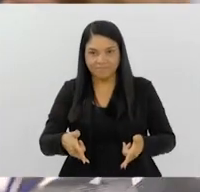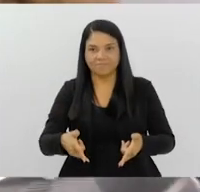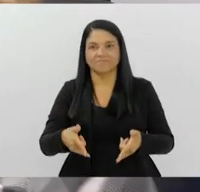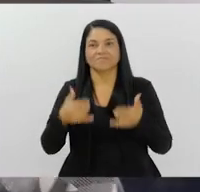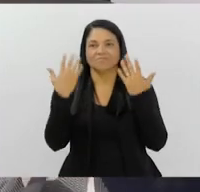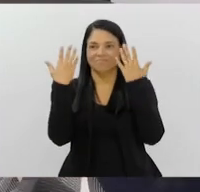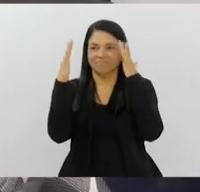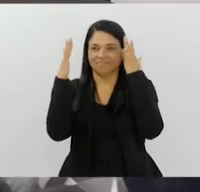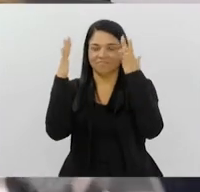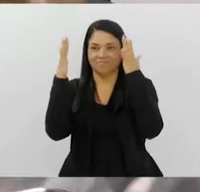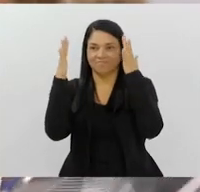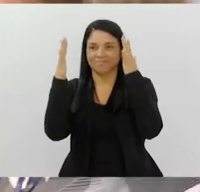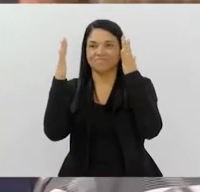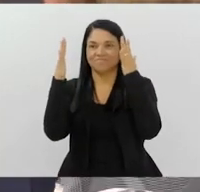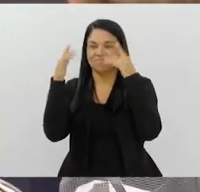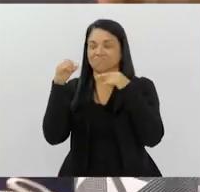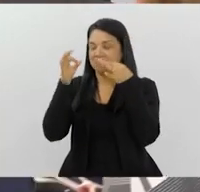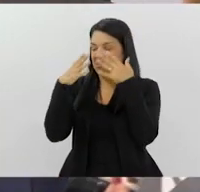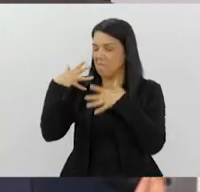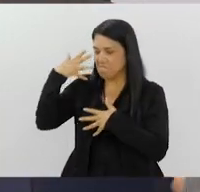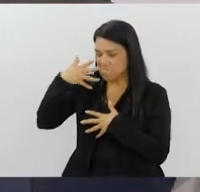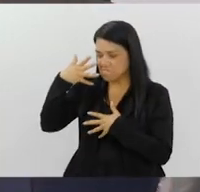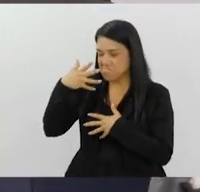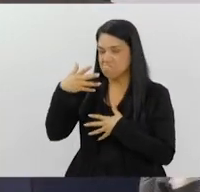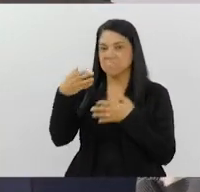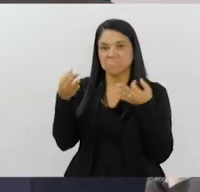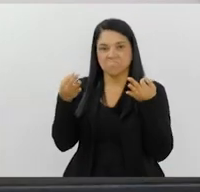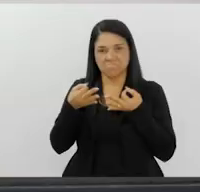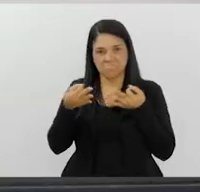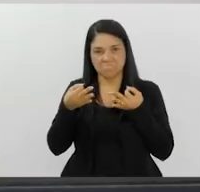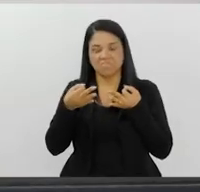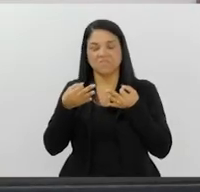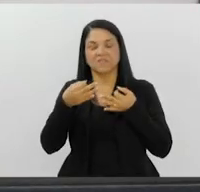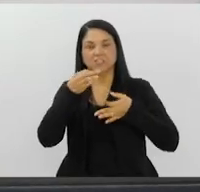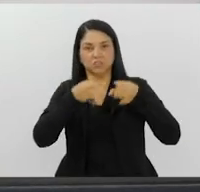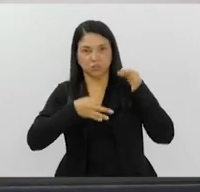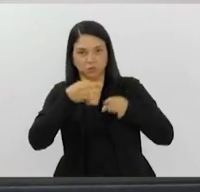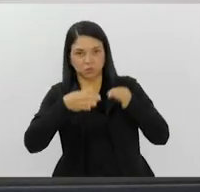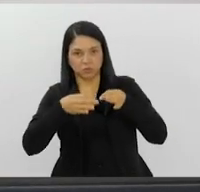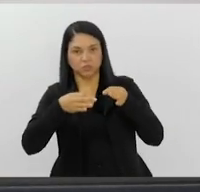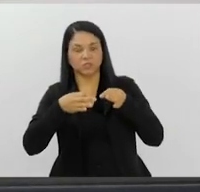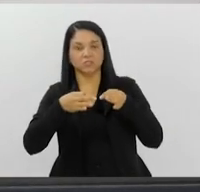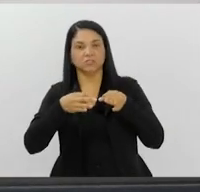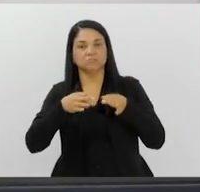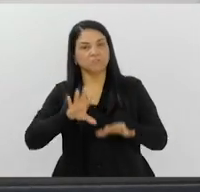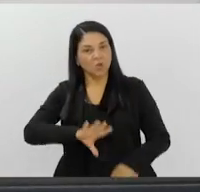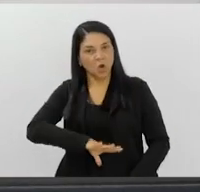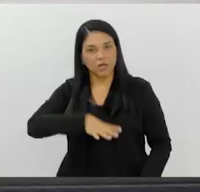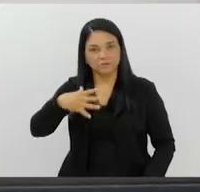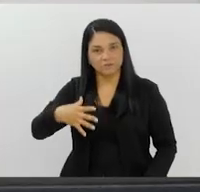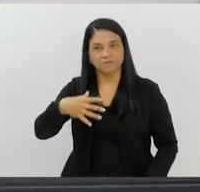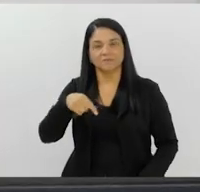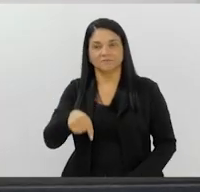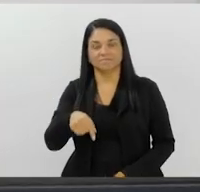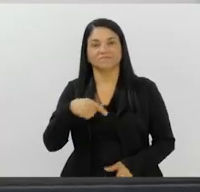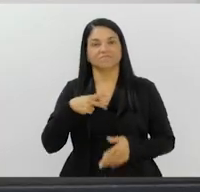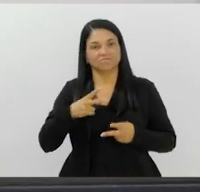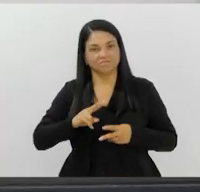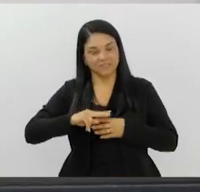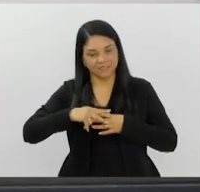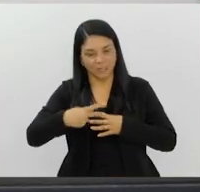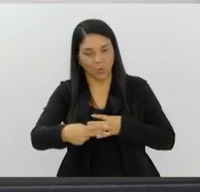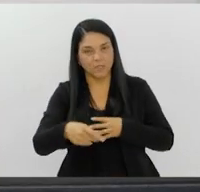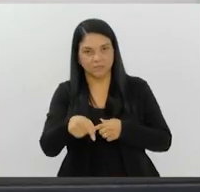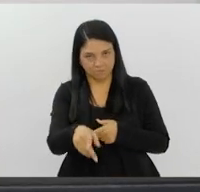enterrados palavras justas proféticas corajosas vamos dar sequência então então a